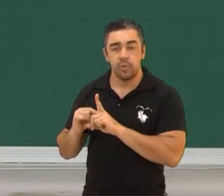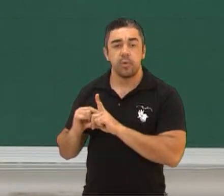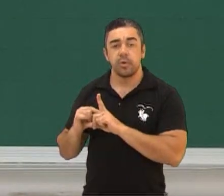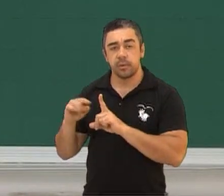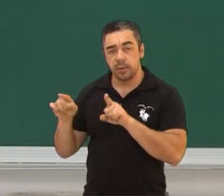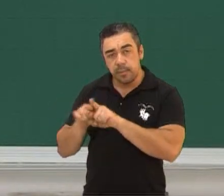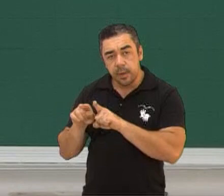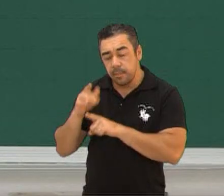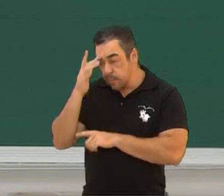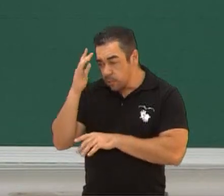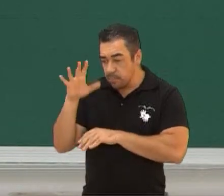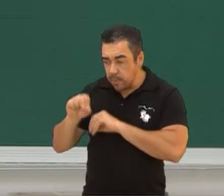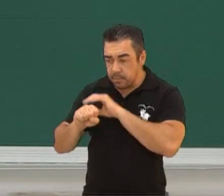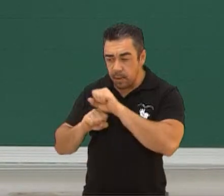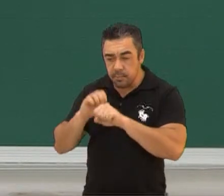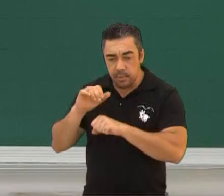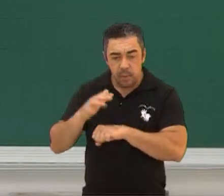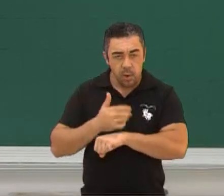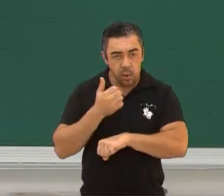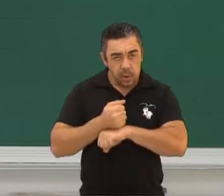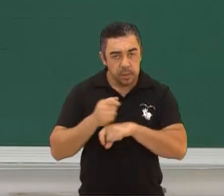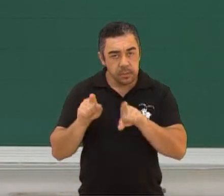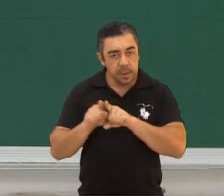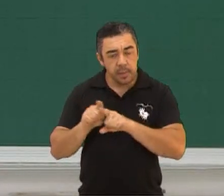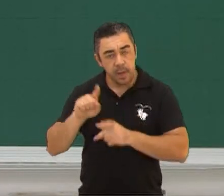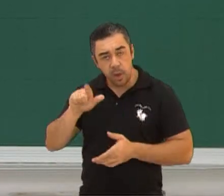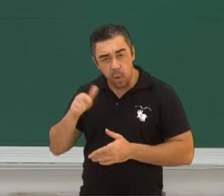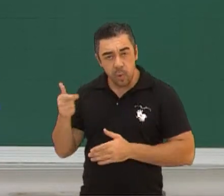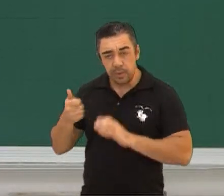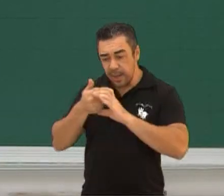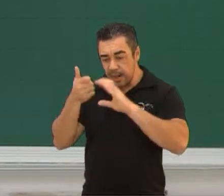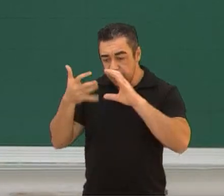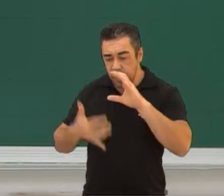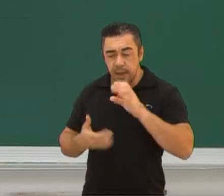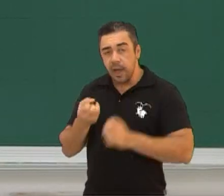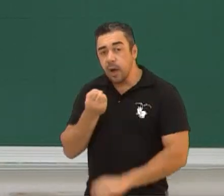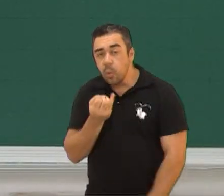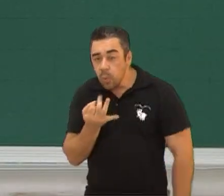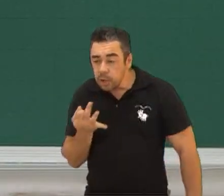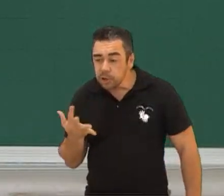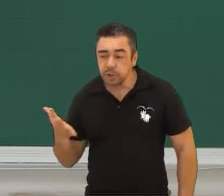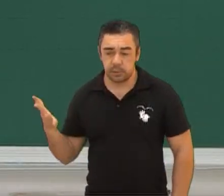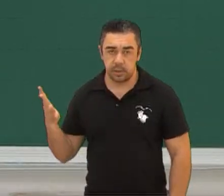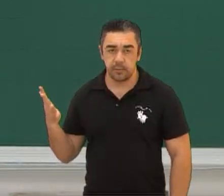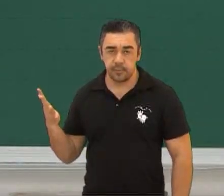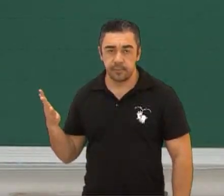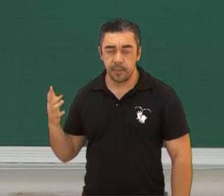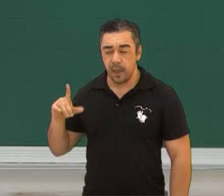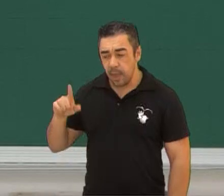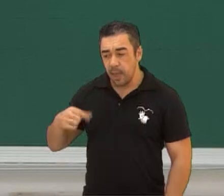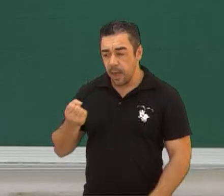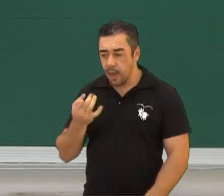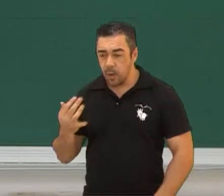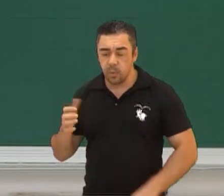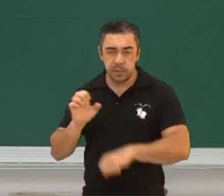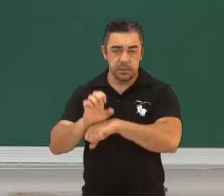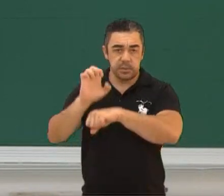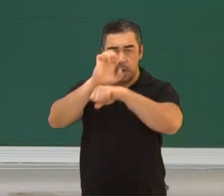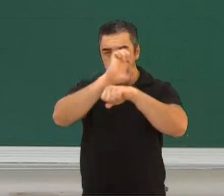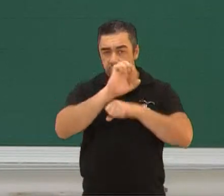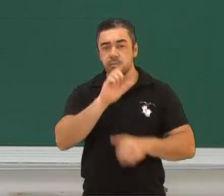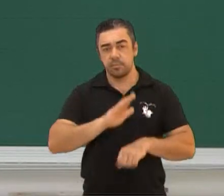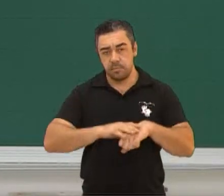colonizadores, basicamente é os mesmos. Outro também aspecto relevante seria o aspecto quantitativo, que alguns estados tivemos